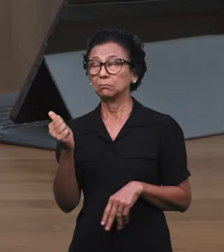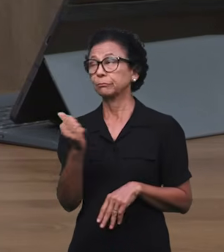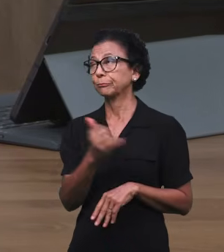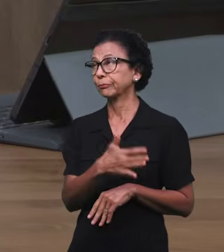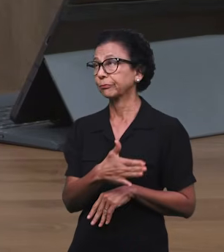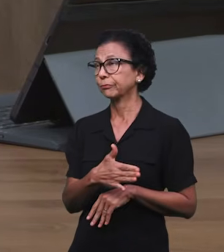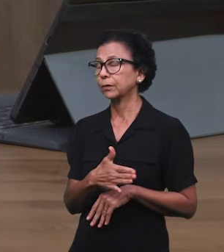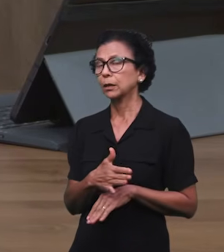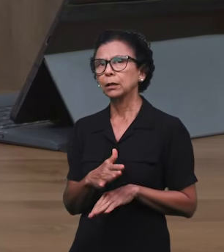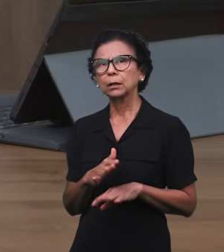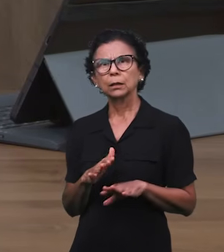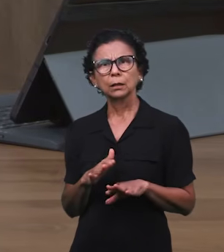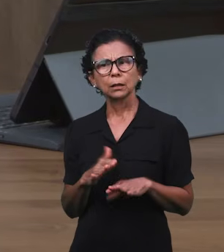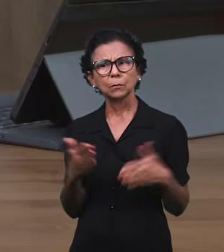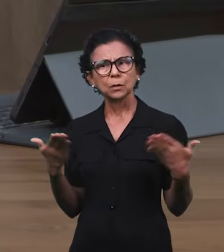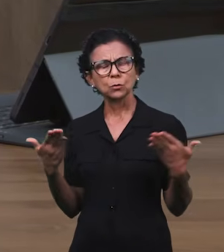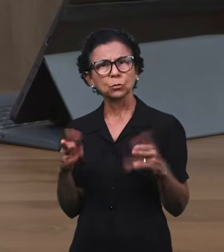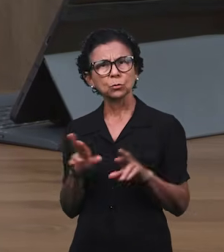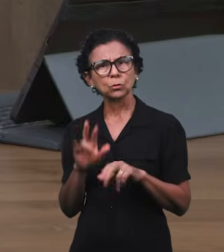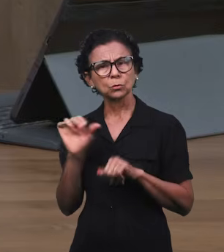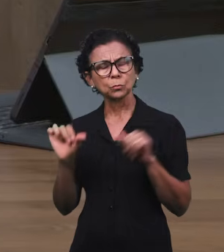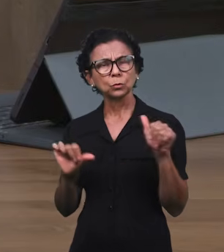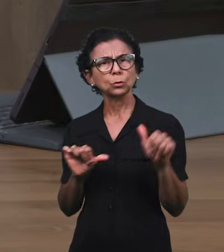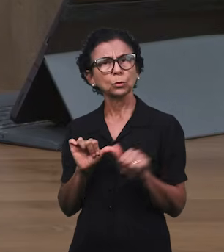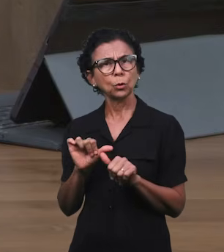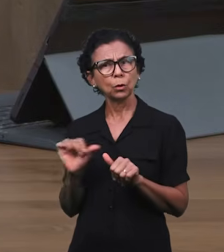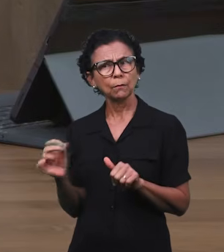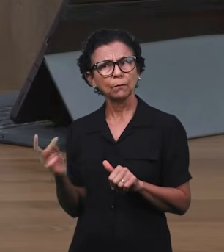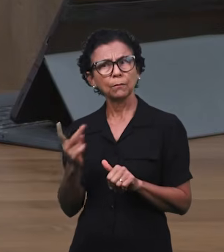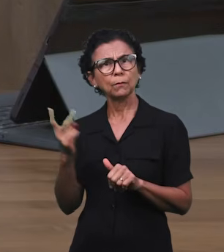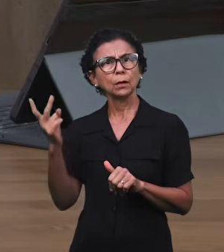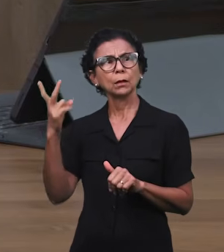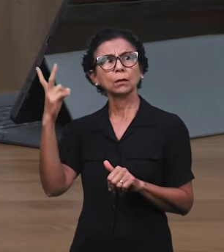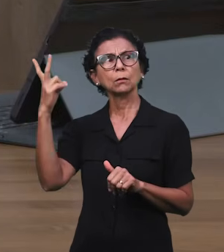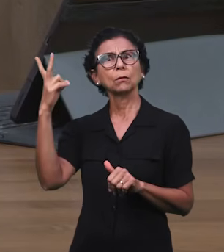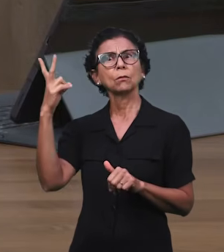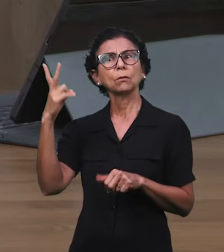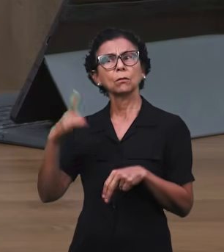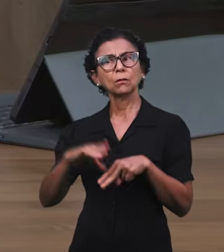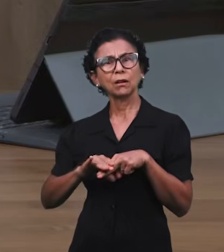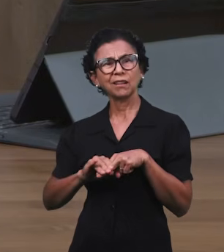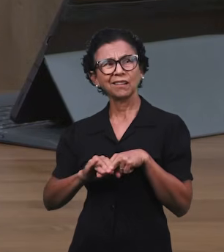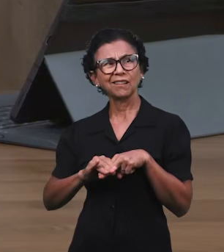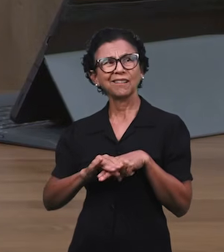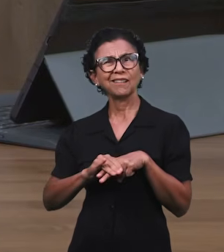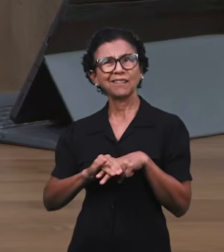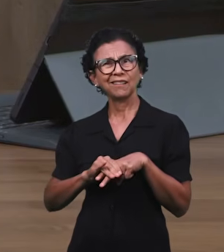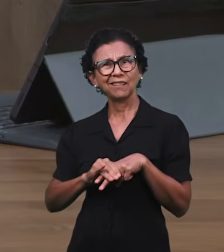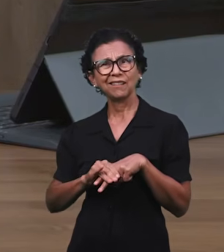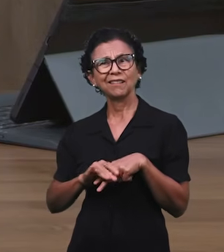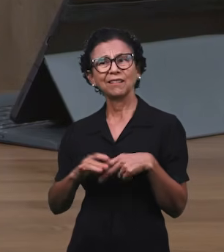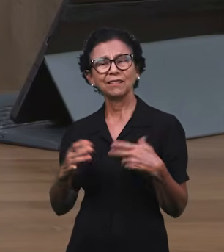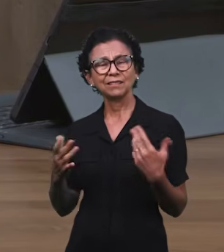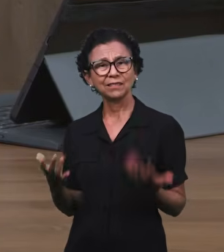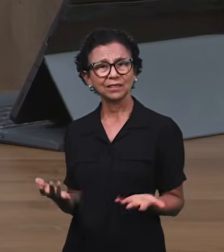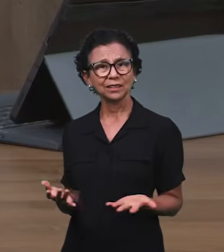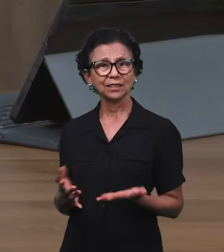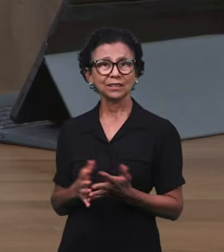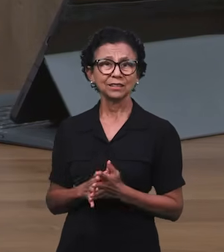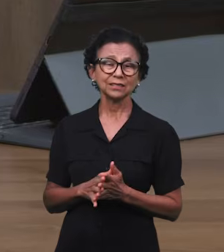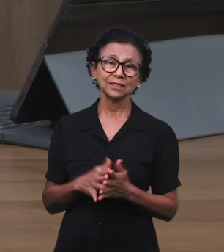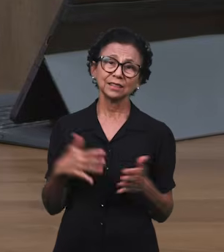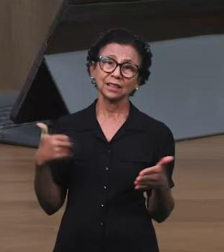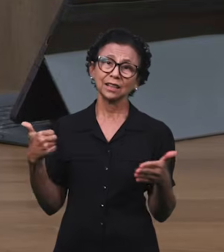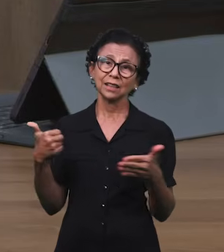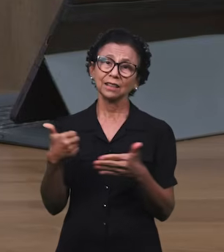né, esse valor da doença e aí está se movendo, né, para até chegar na legislação,